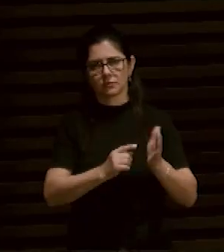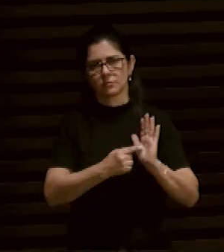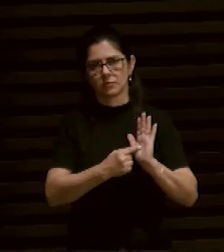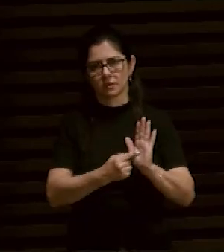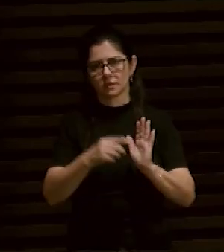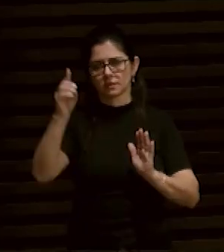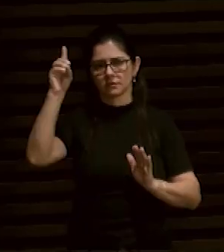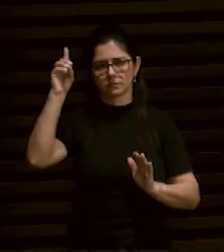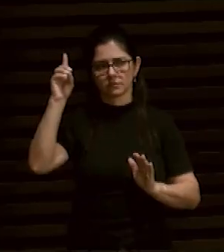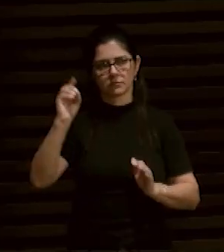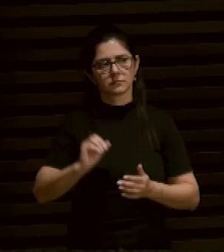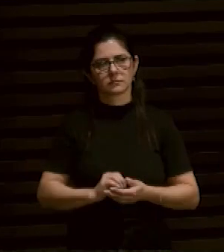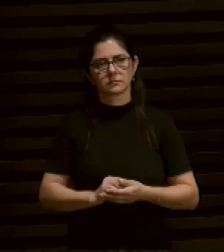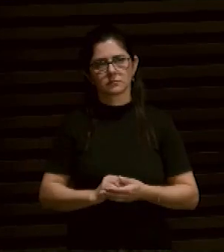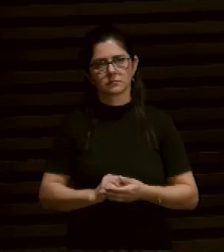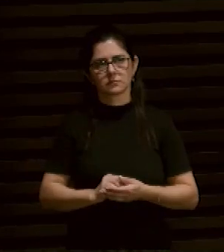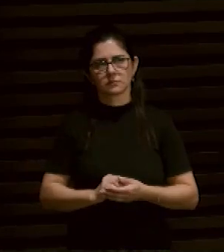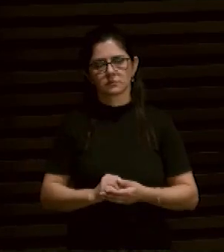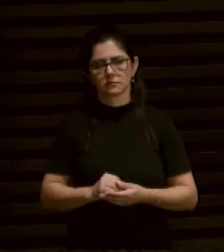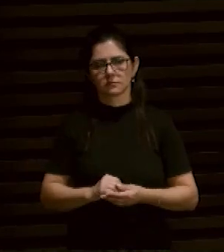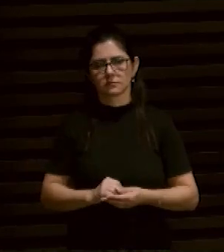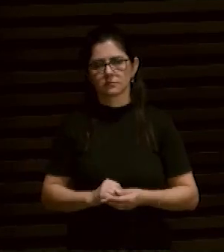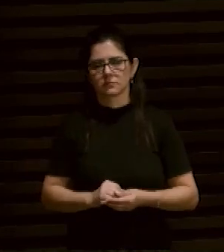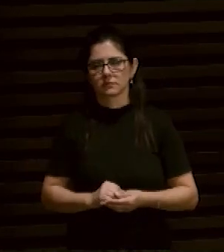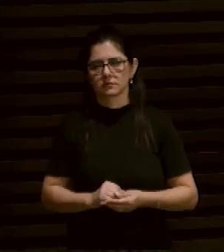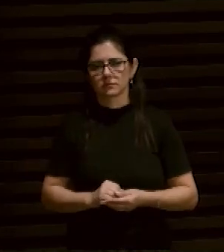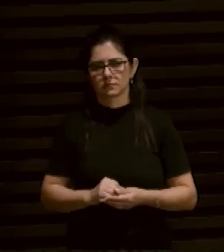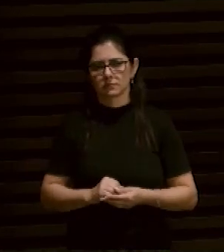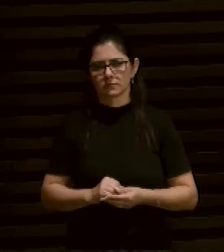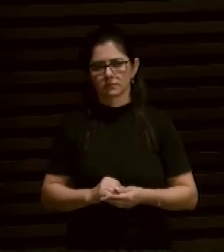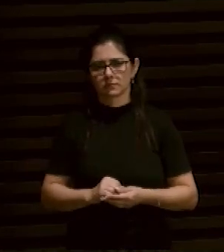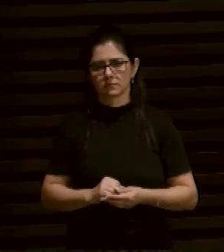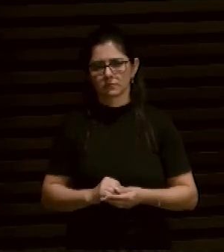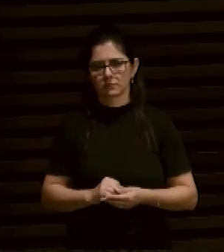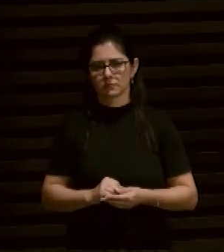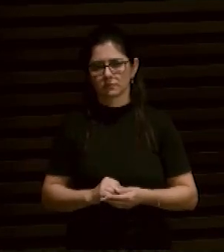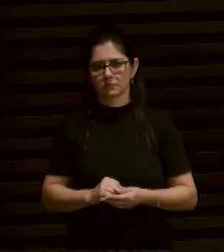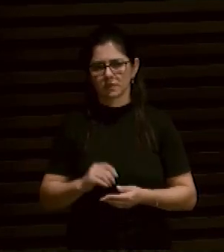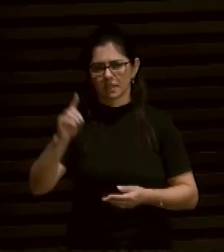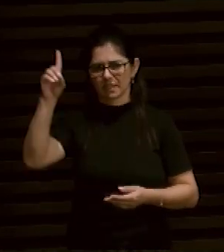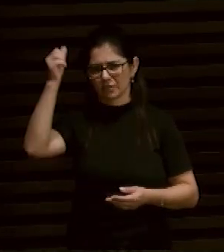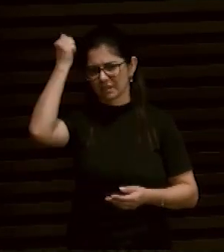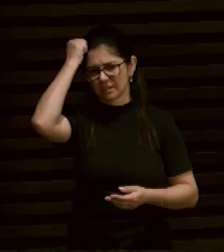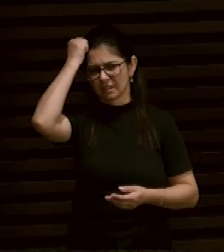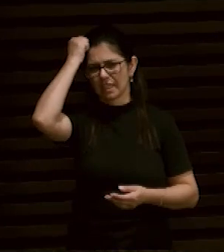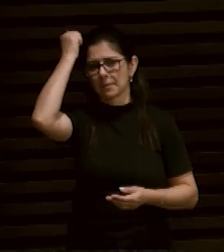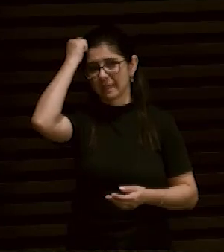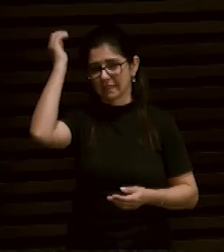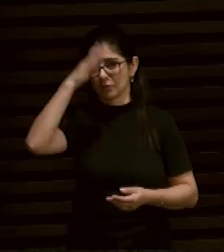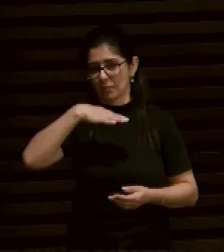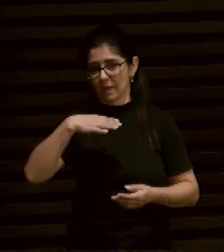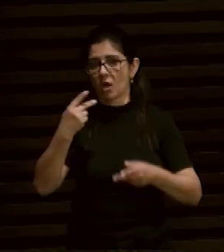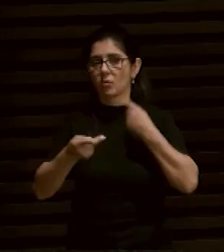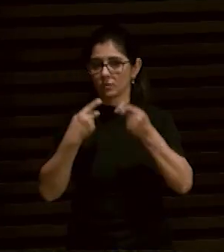Deus, no última perícope, e Deus se arrependeu do mal que tinha dito que lhes faria e não fez. Eu não acho que eu tenho